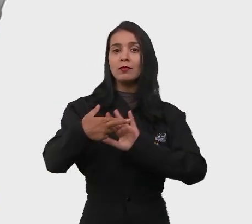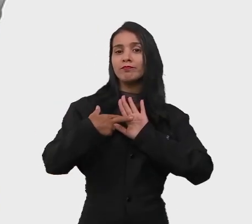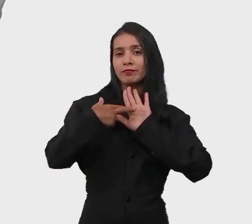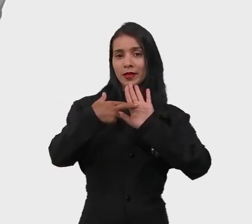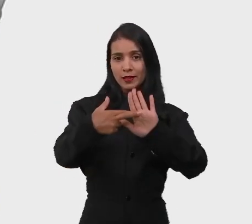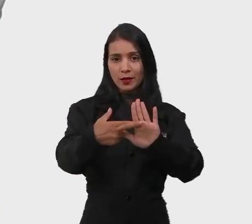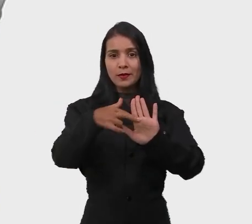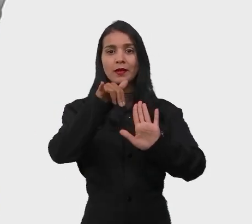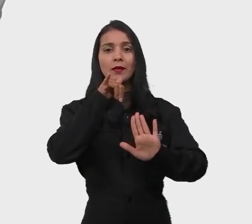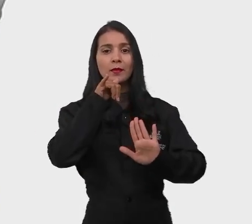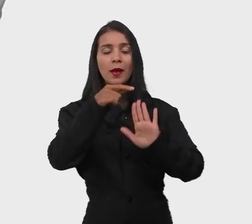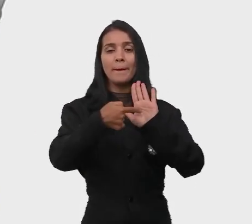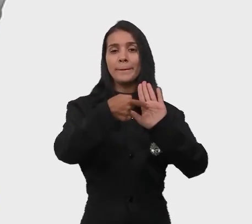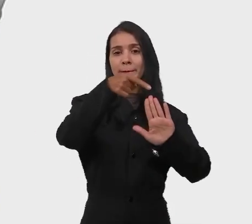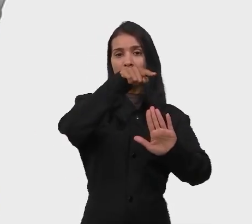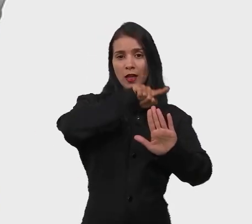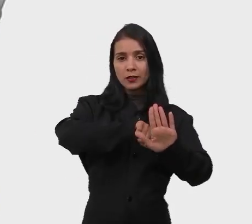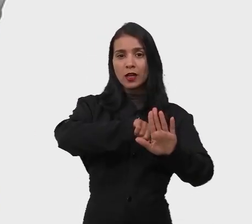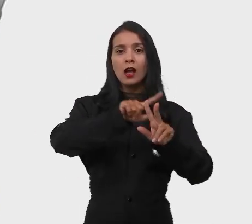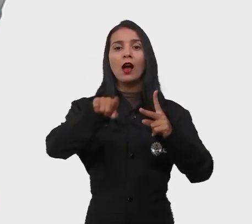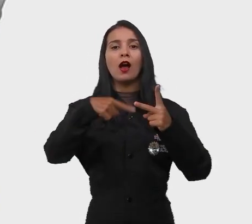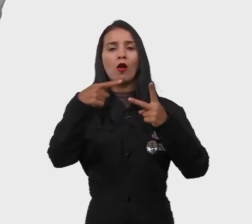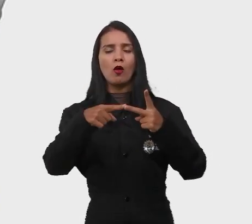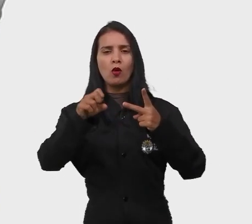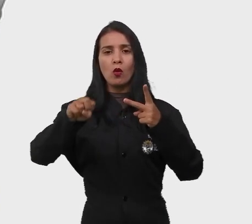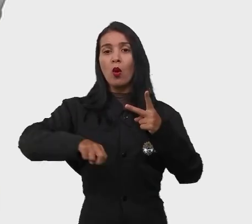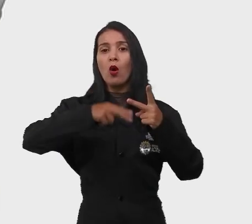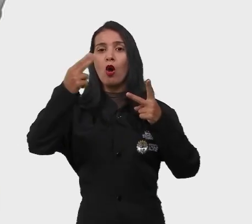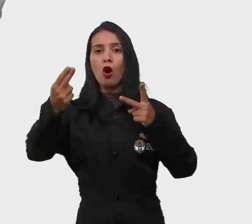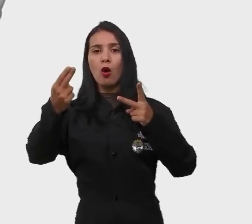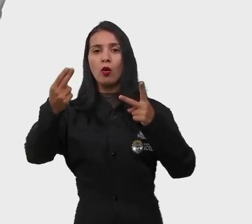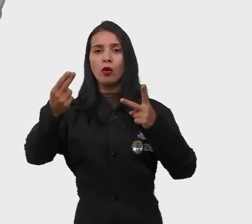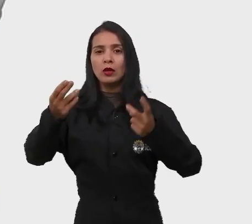a metáfora, a hipérbole, que é o exagero, tá bom?